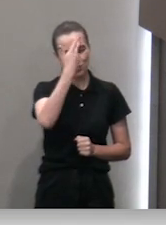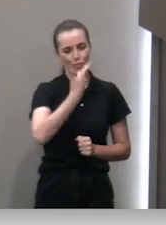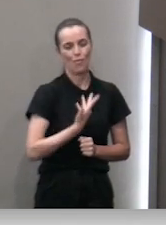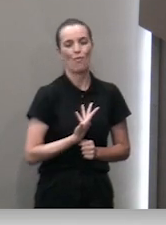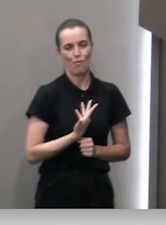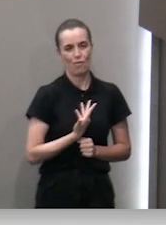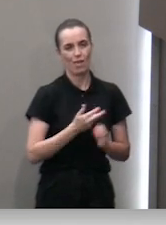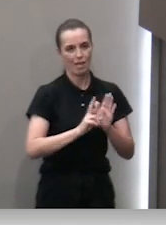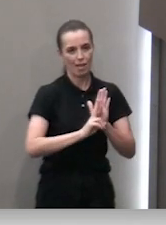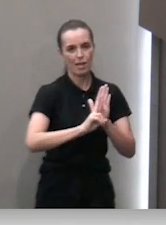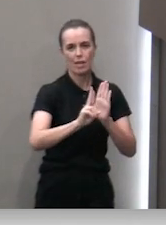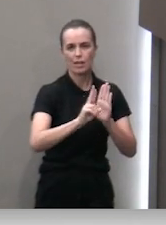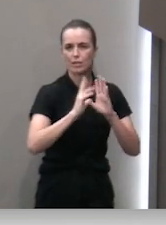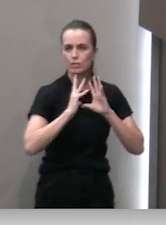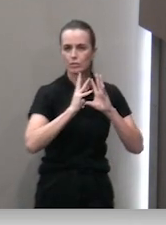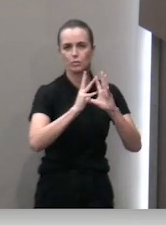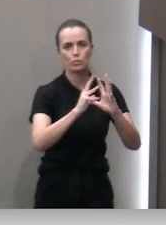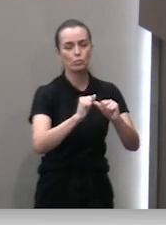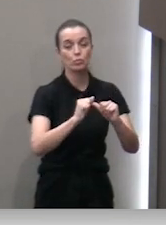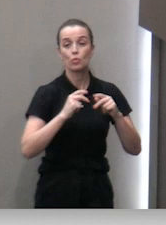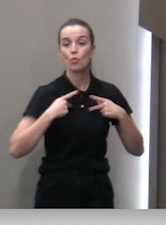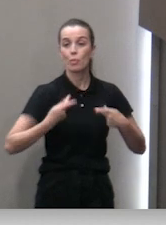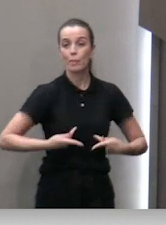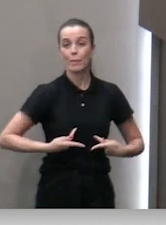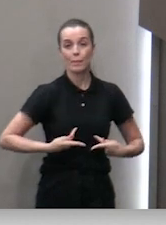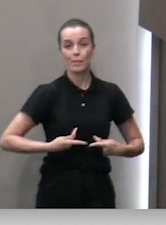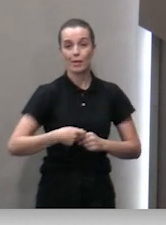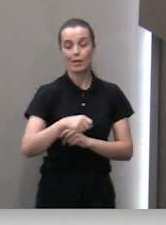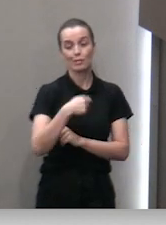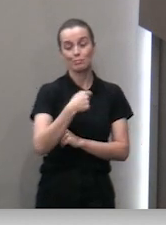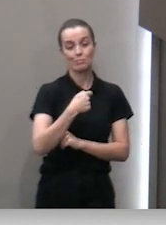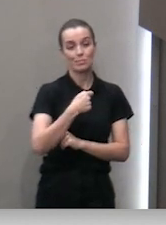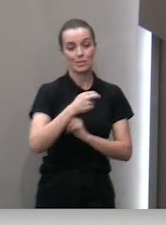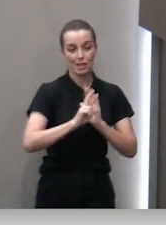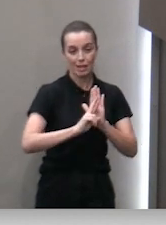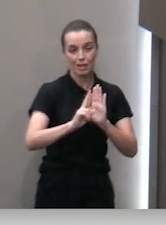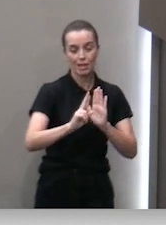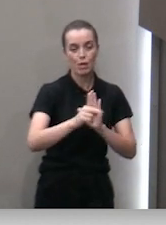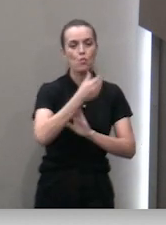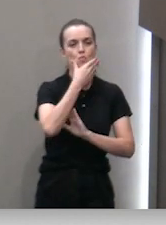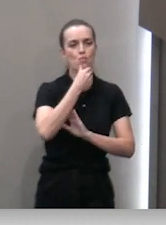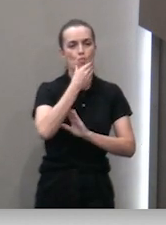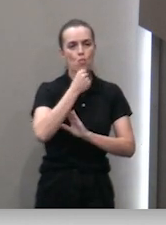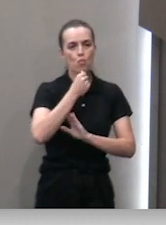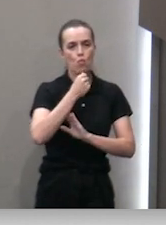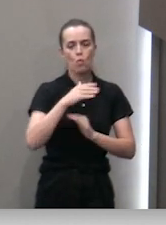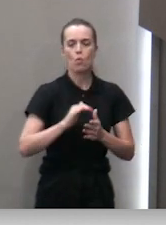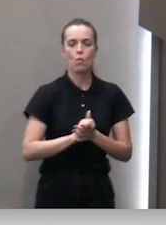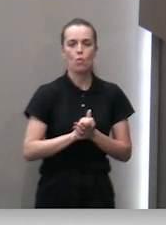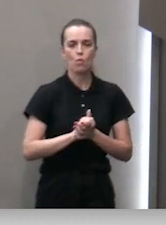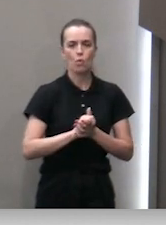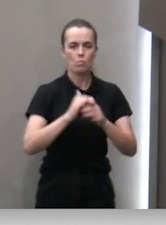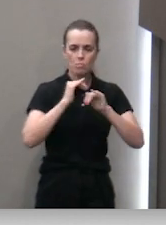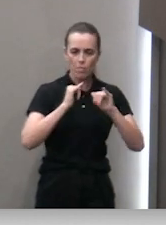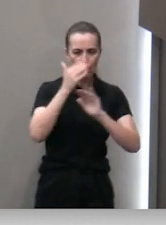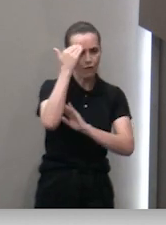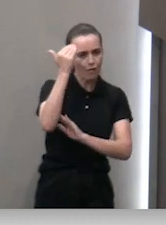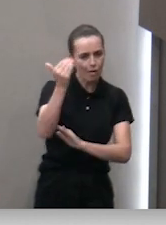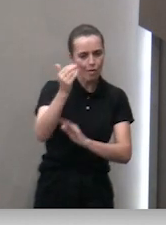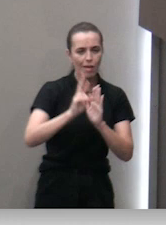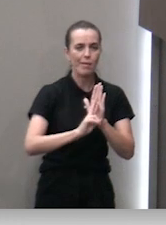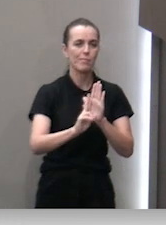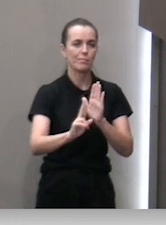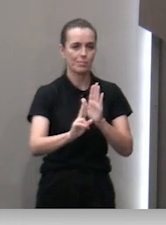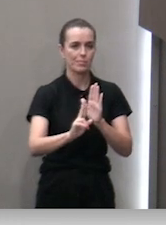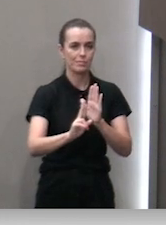que representa tudo que um ser humano deve representar e tudo que um homem público deve representar, está representado